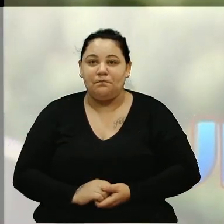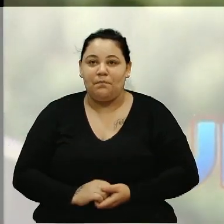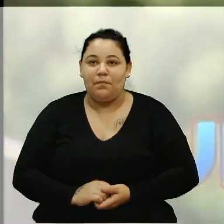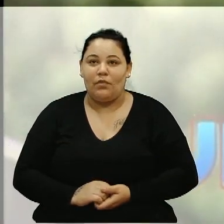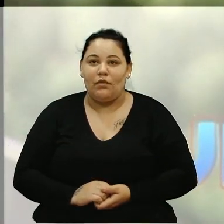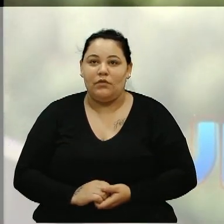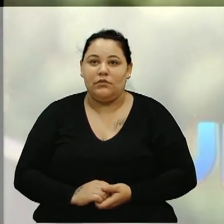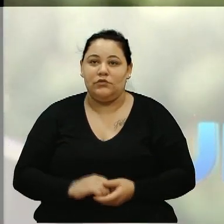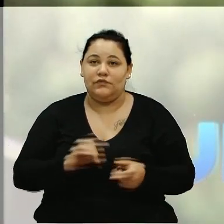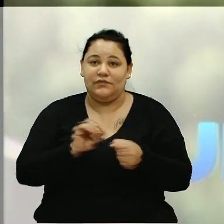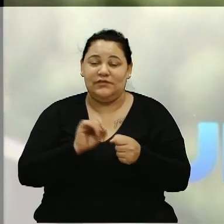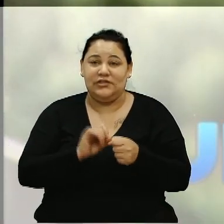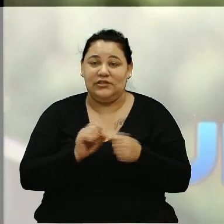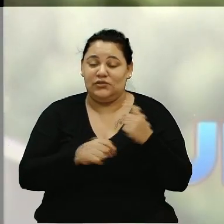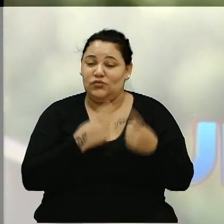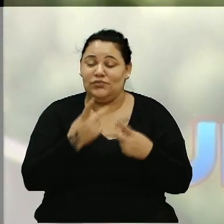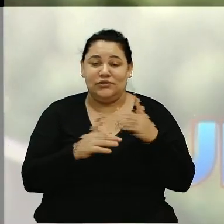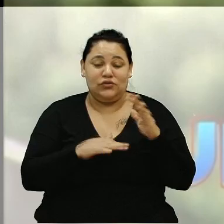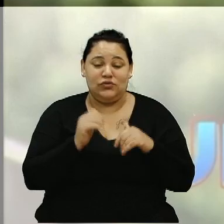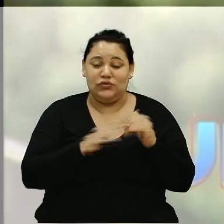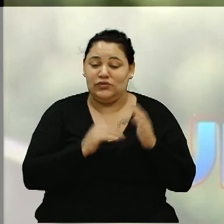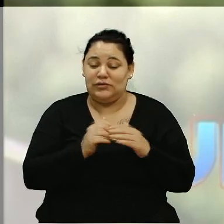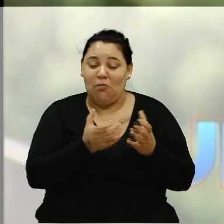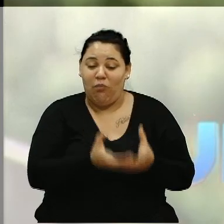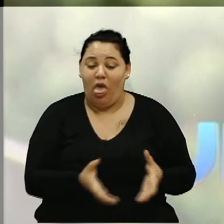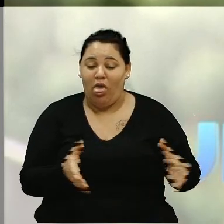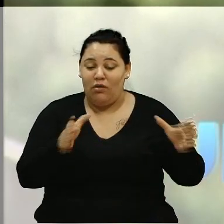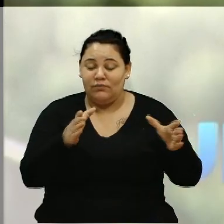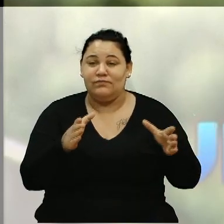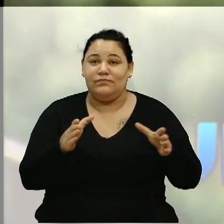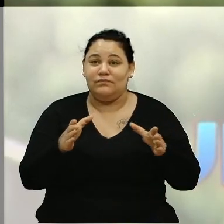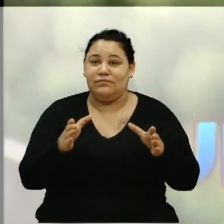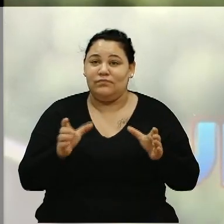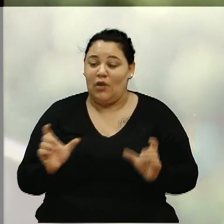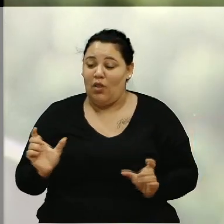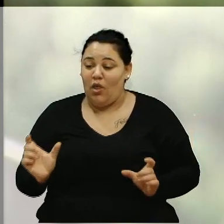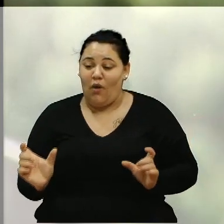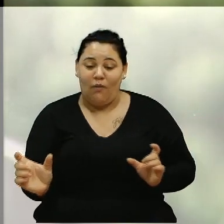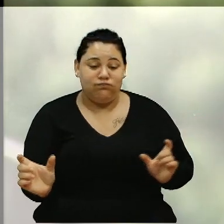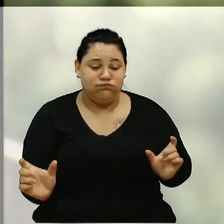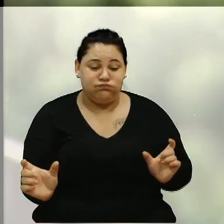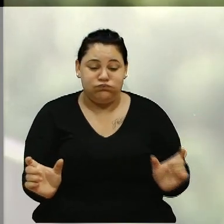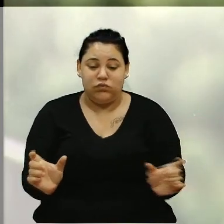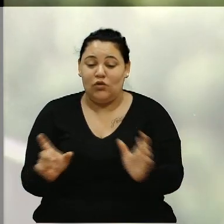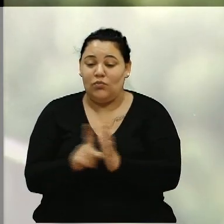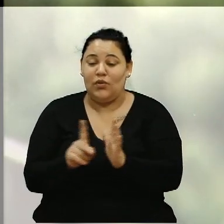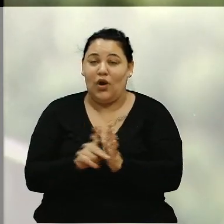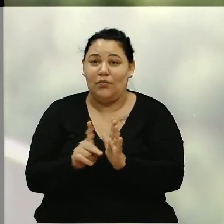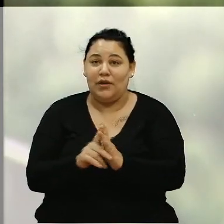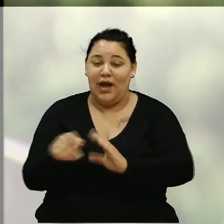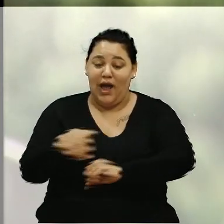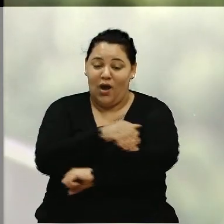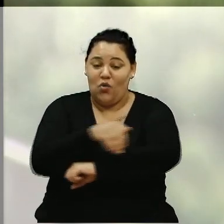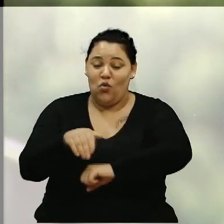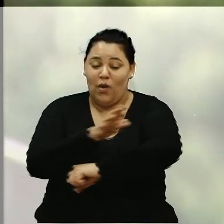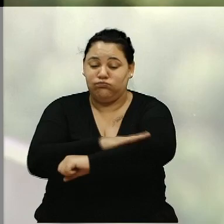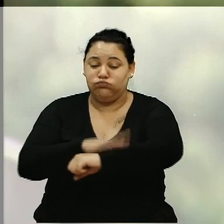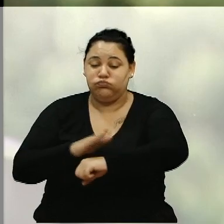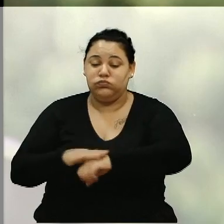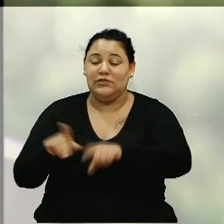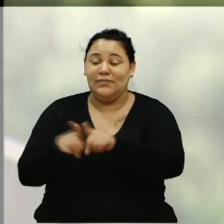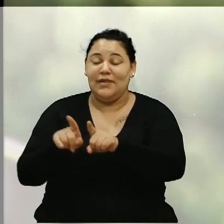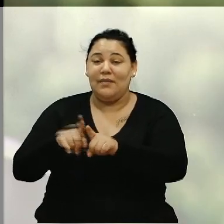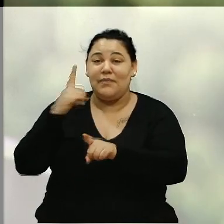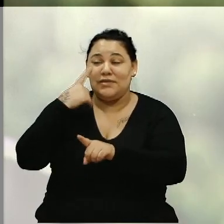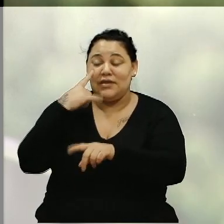esses fins, desde os canteiros já pensados para esses fins, o próprio pavimentação e os